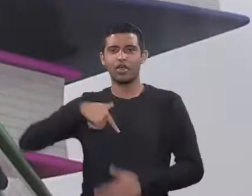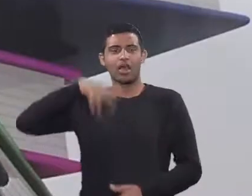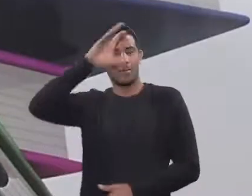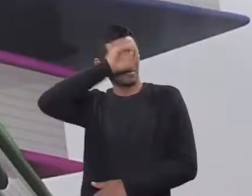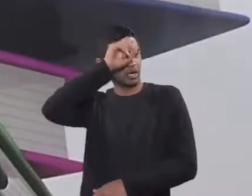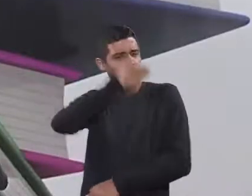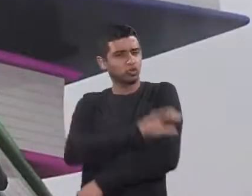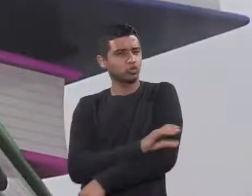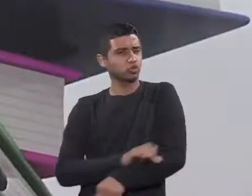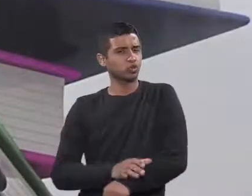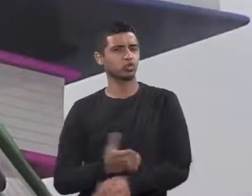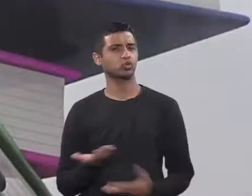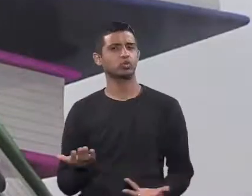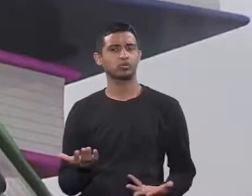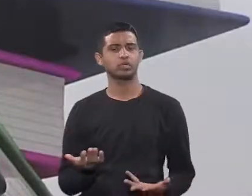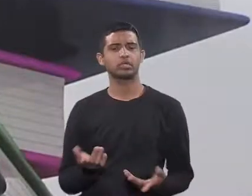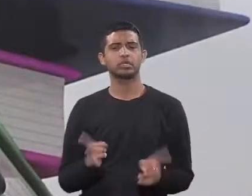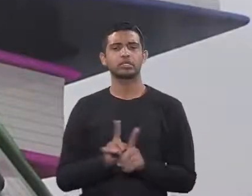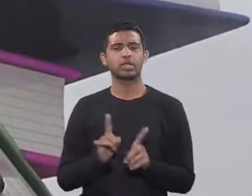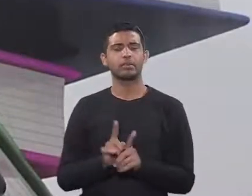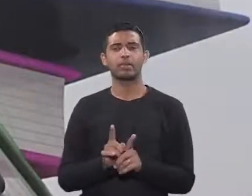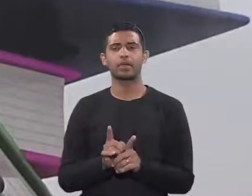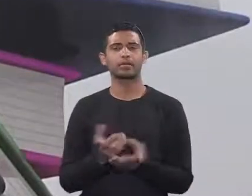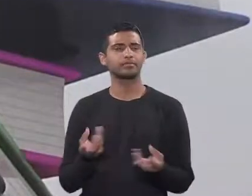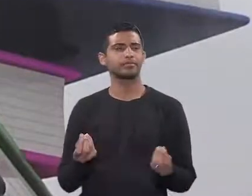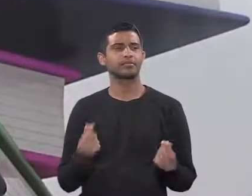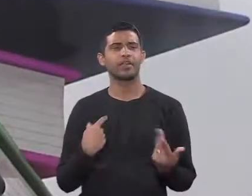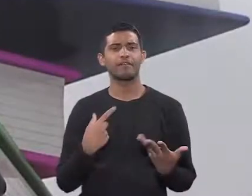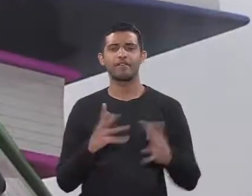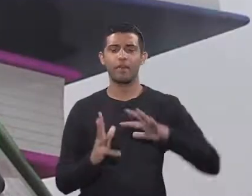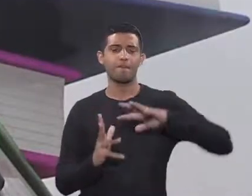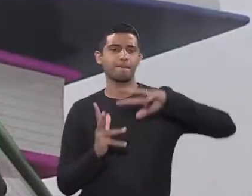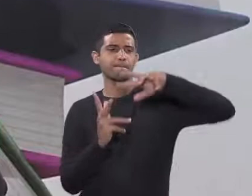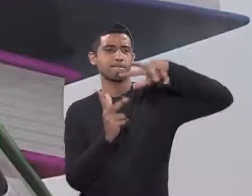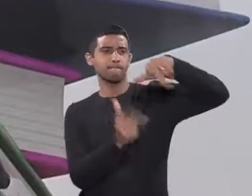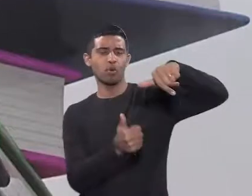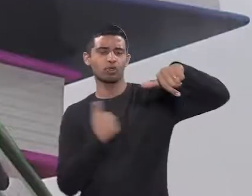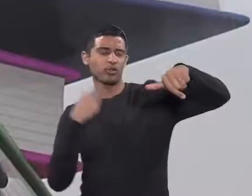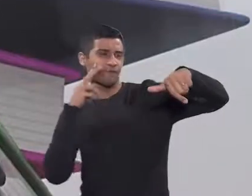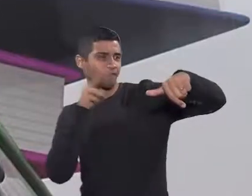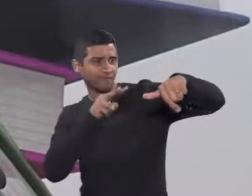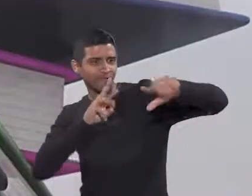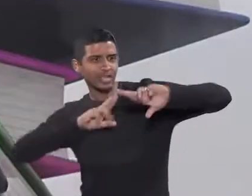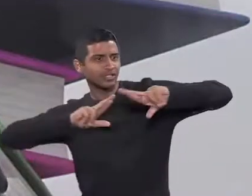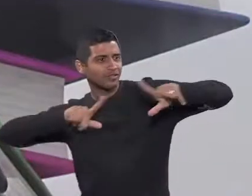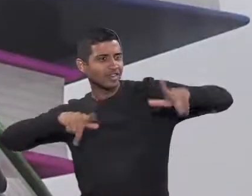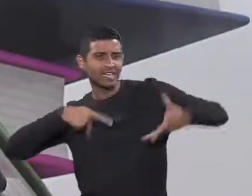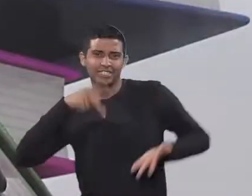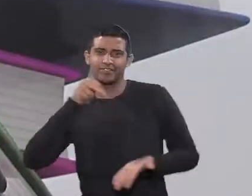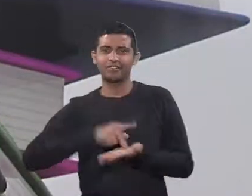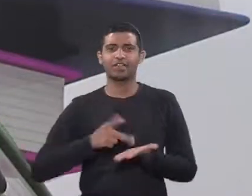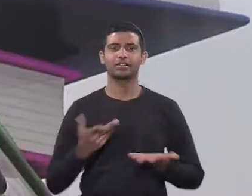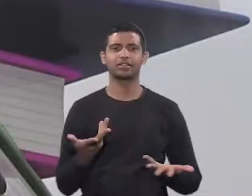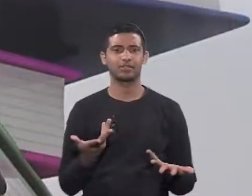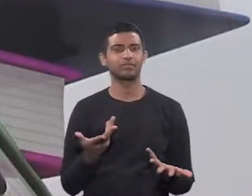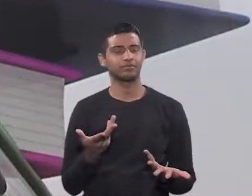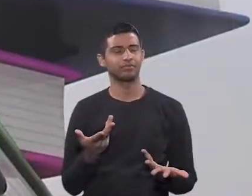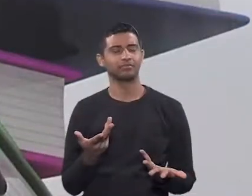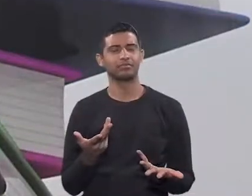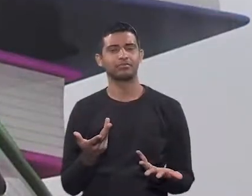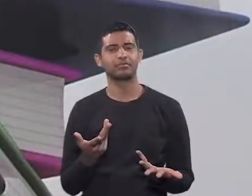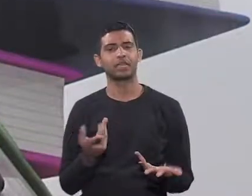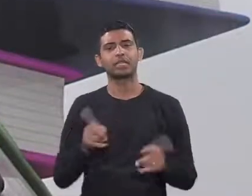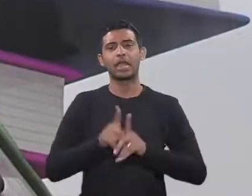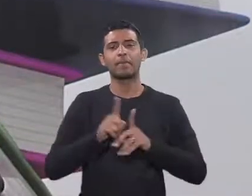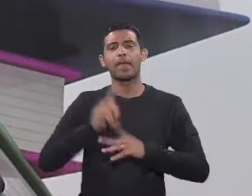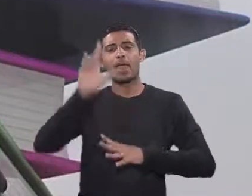cultura, a entender, enxergar o mundo de uma maneira mais verdadeira e você também